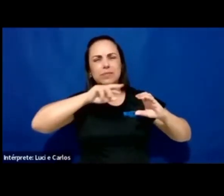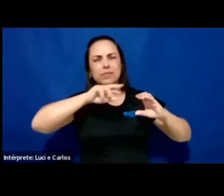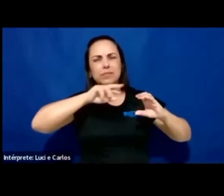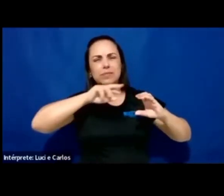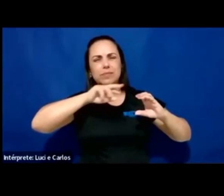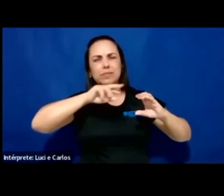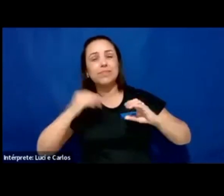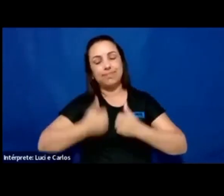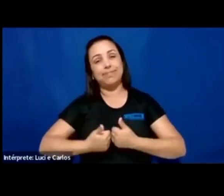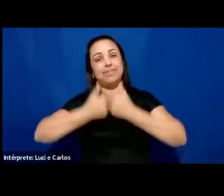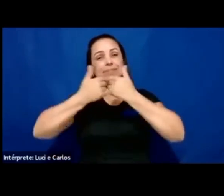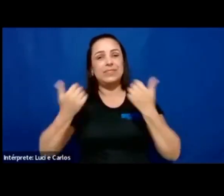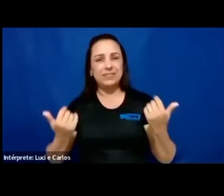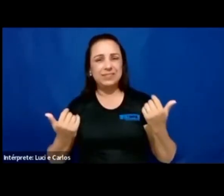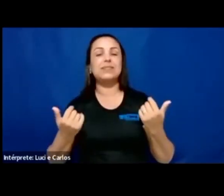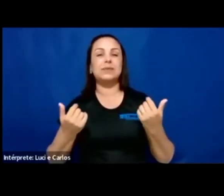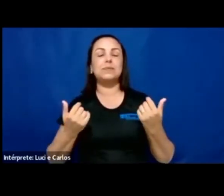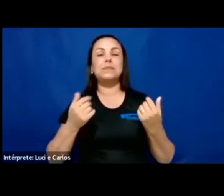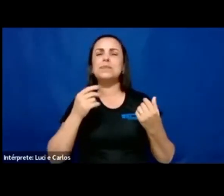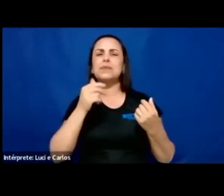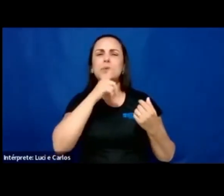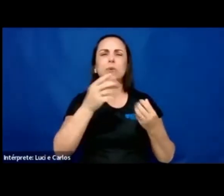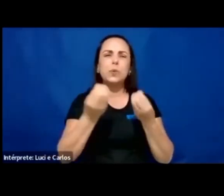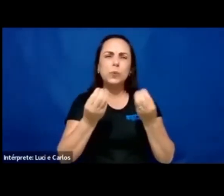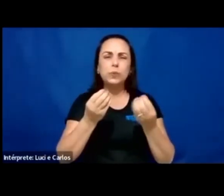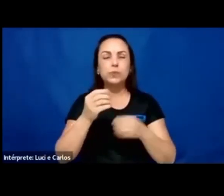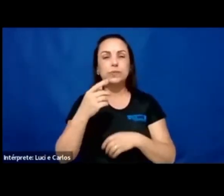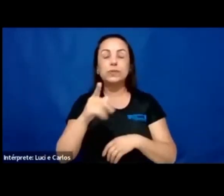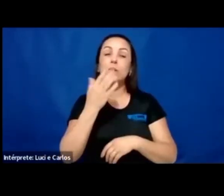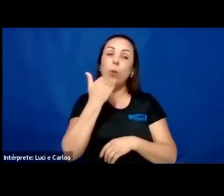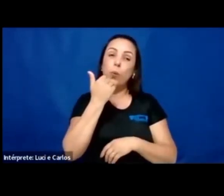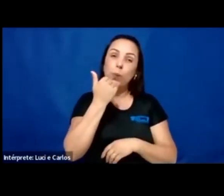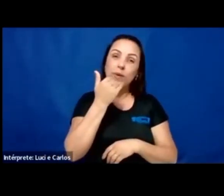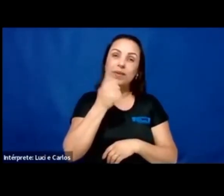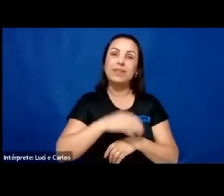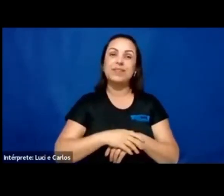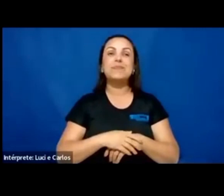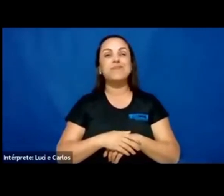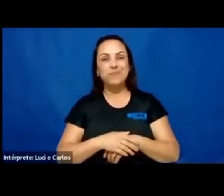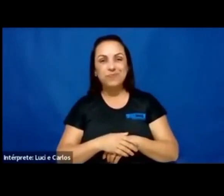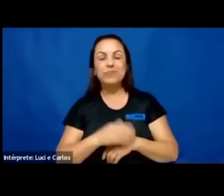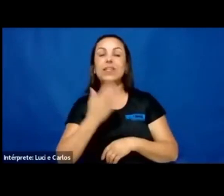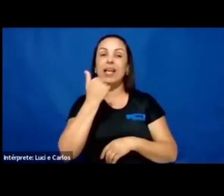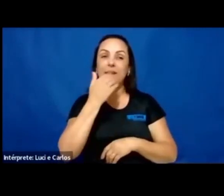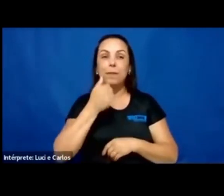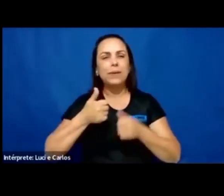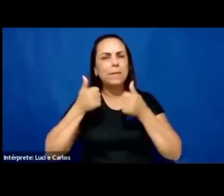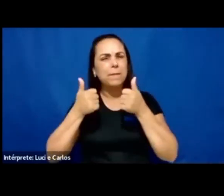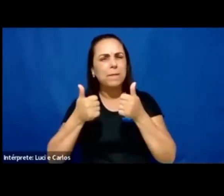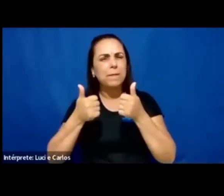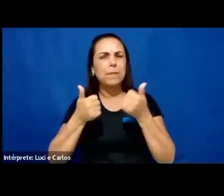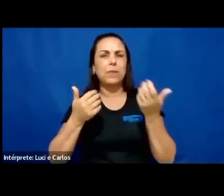alimentação. Através da alimentação, quando você tem uma alimentação mais saudável, você consegue fornecer para o seu corpo